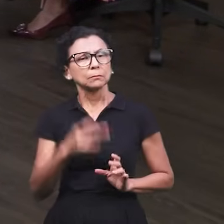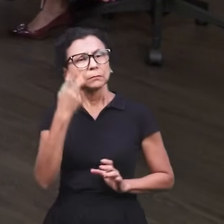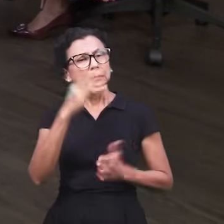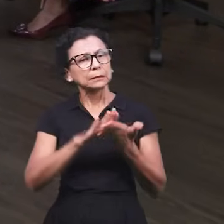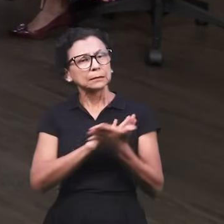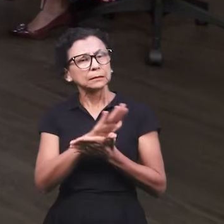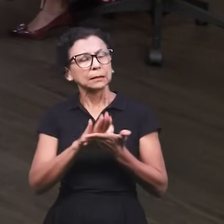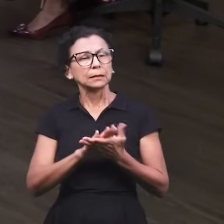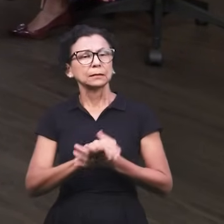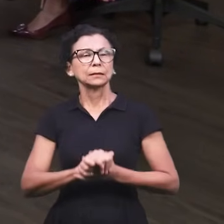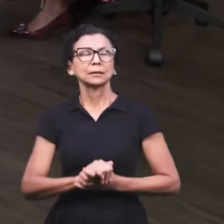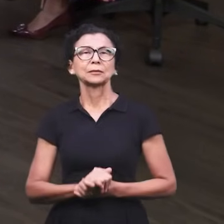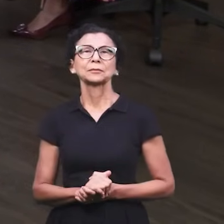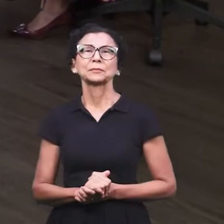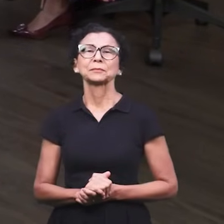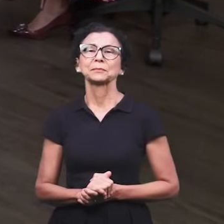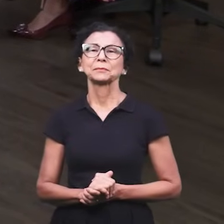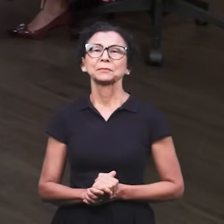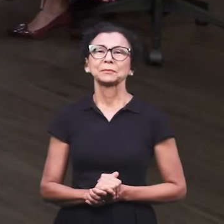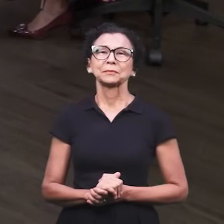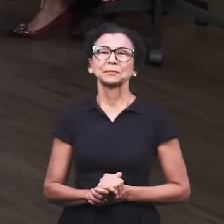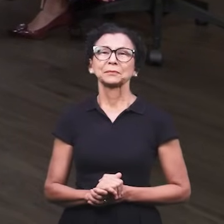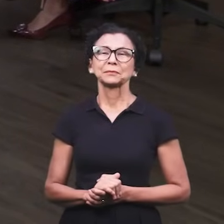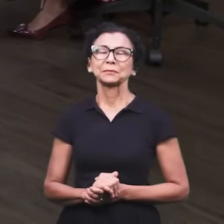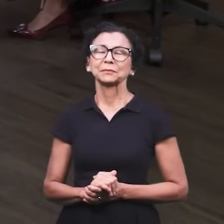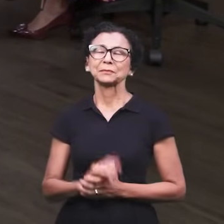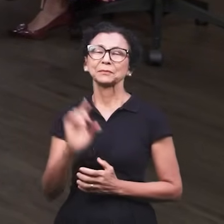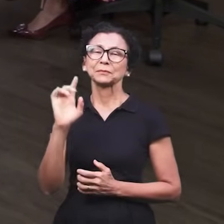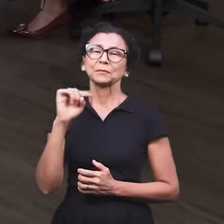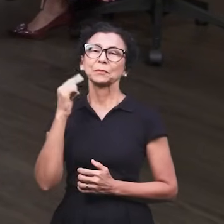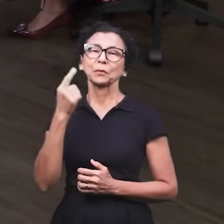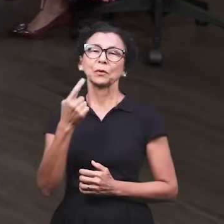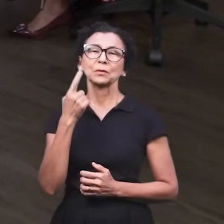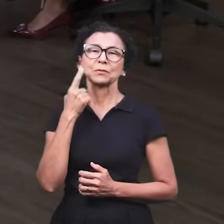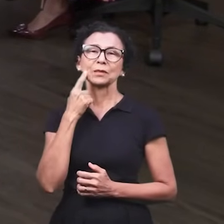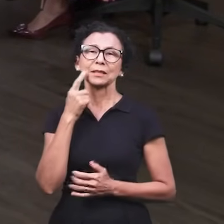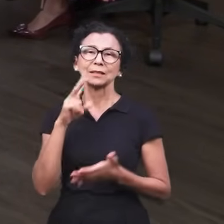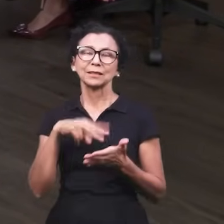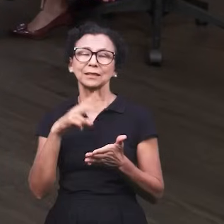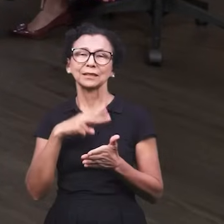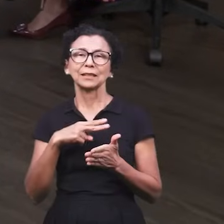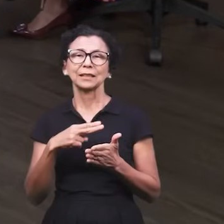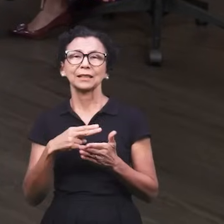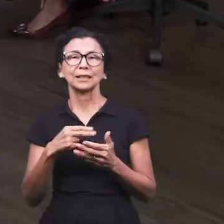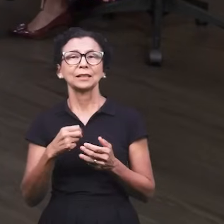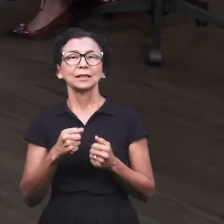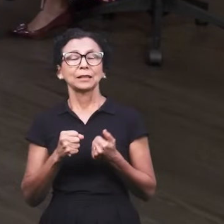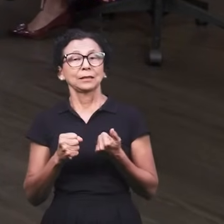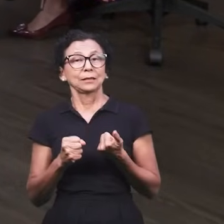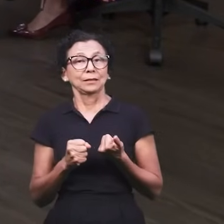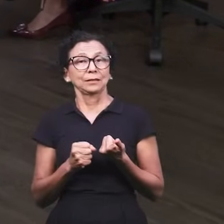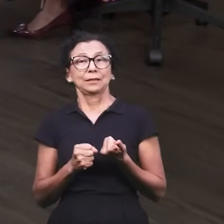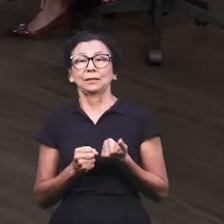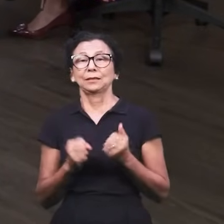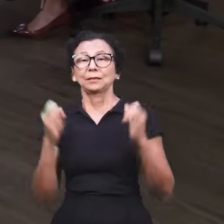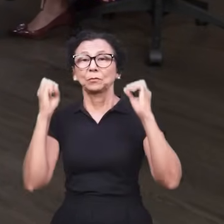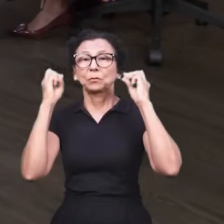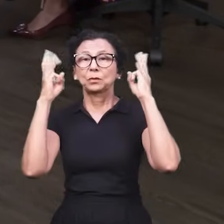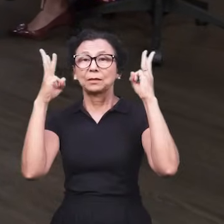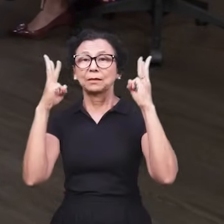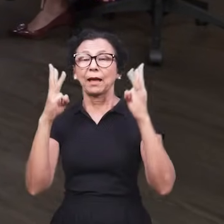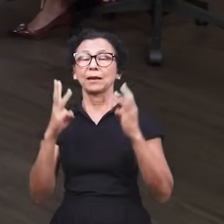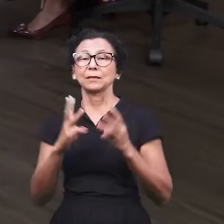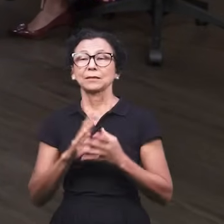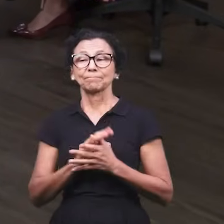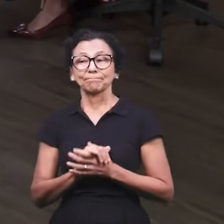Aí você vai ver o cântico dele, ele vai dizer que os caminhos do Senhor são justos, que o Senhor é